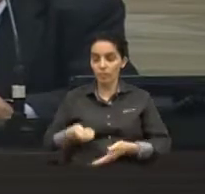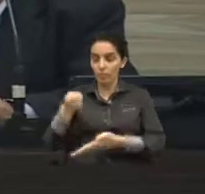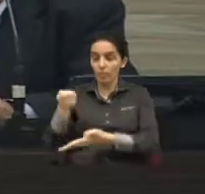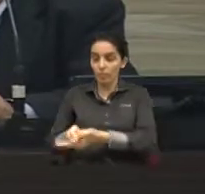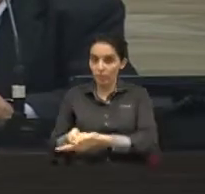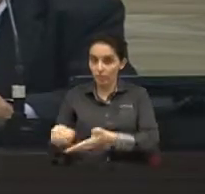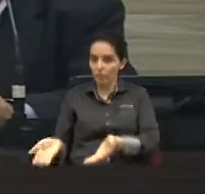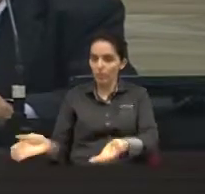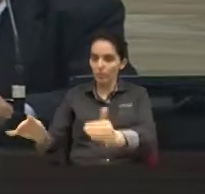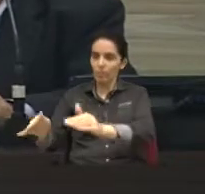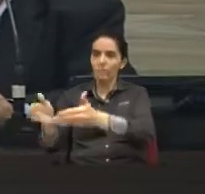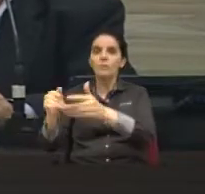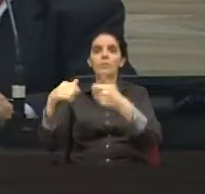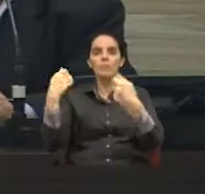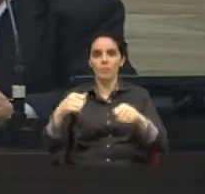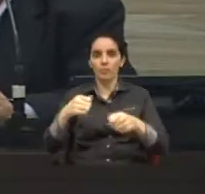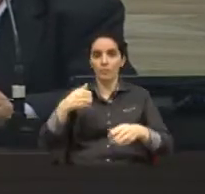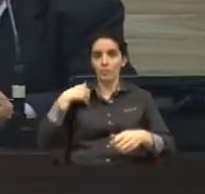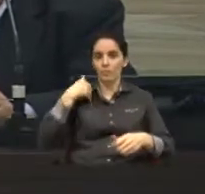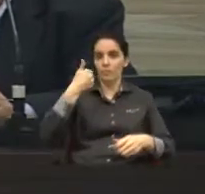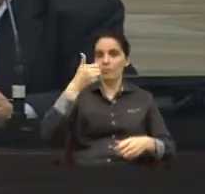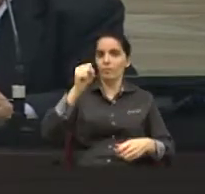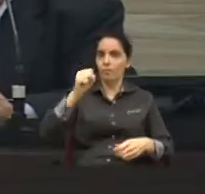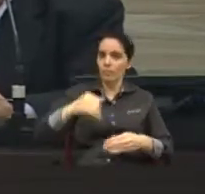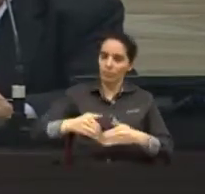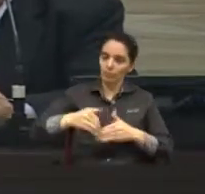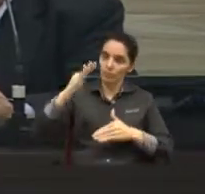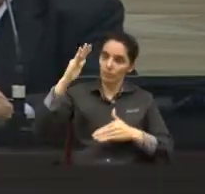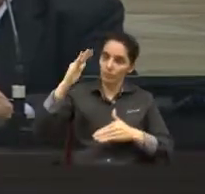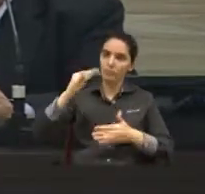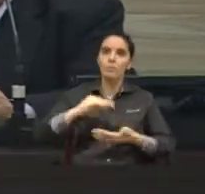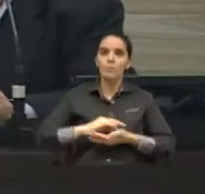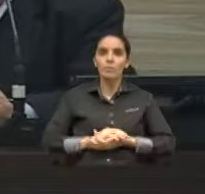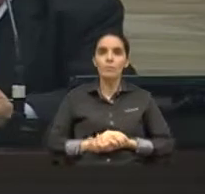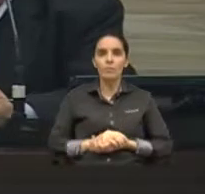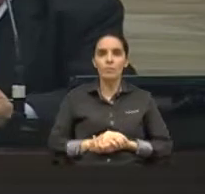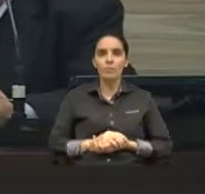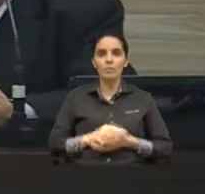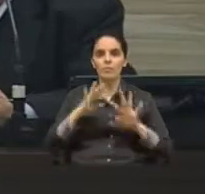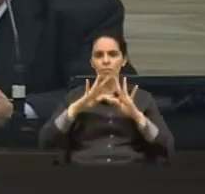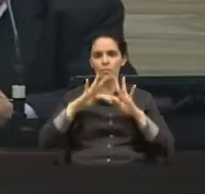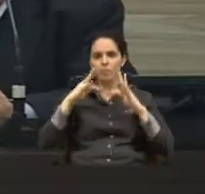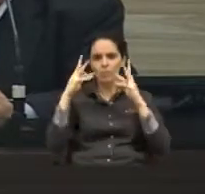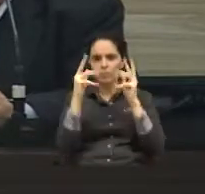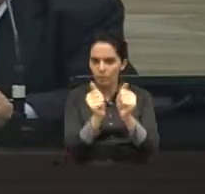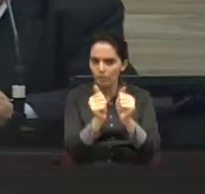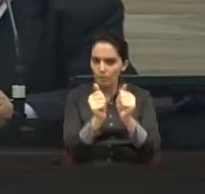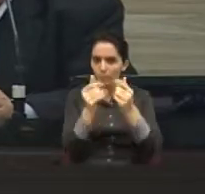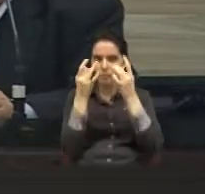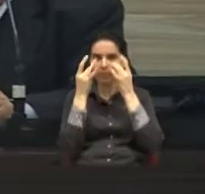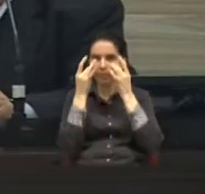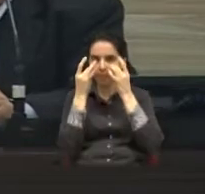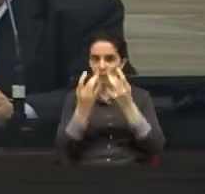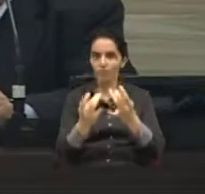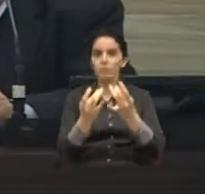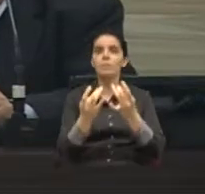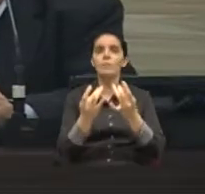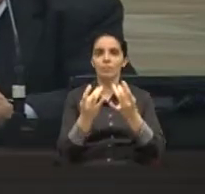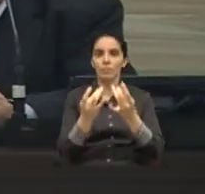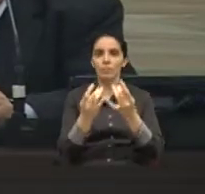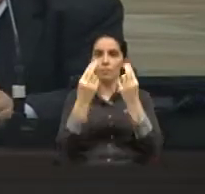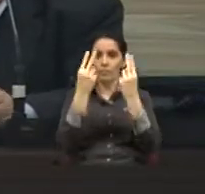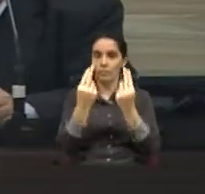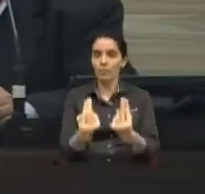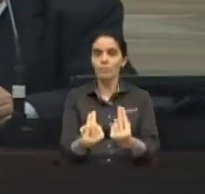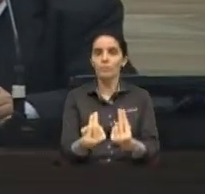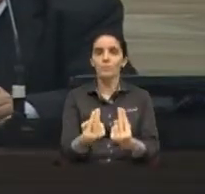que ter mais de 18 anos. E logicamente, eu acho que aí cabe a todos nós estarmos assim atentos a isso, do mesmo jeito